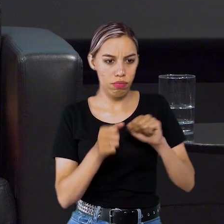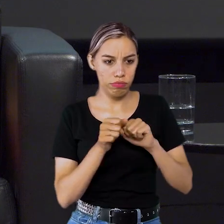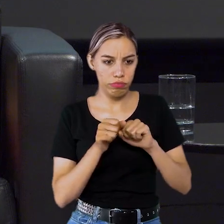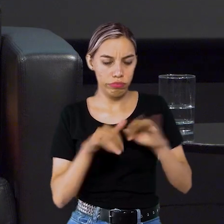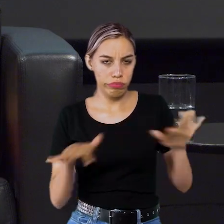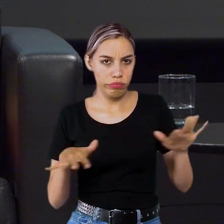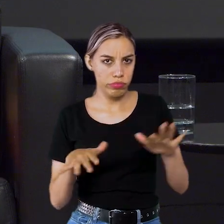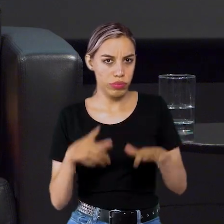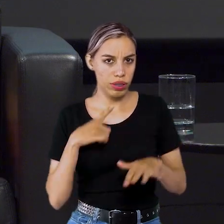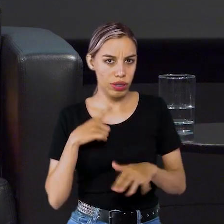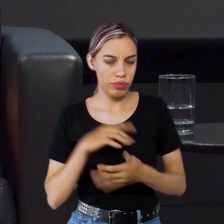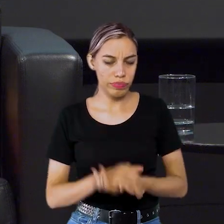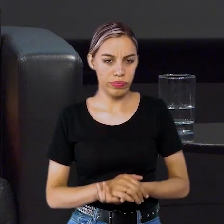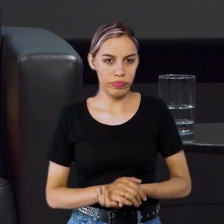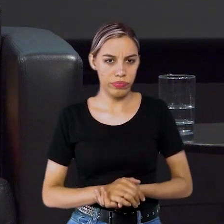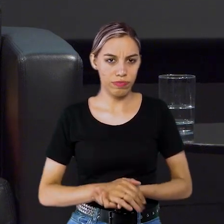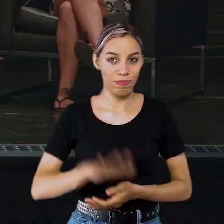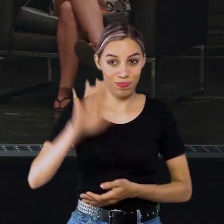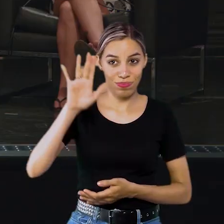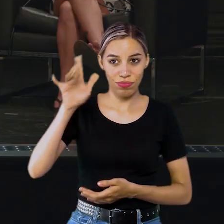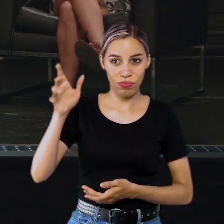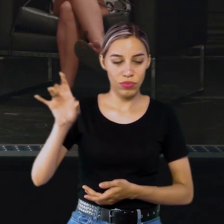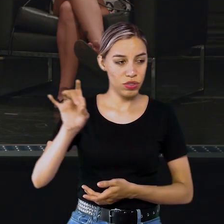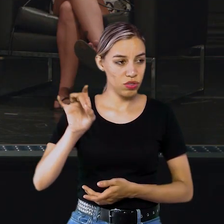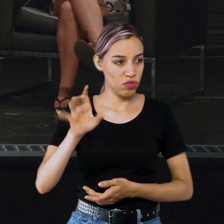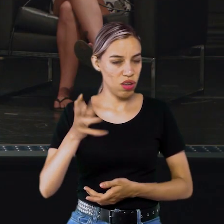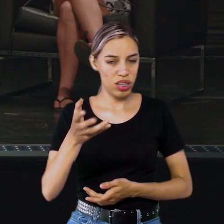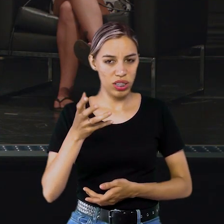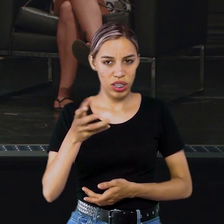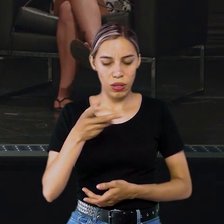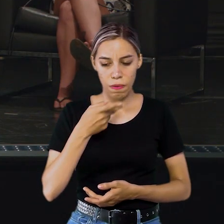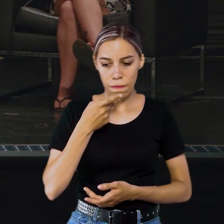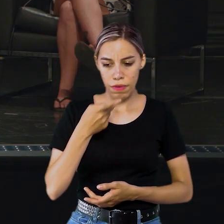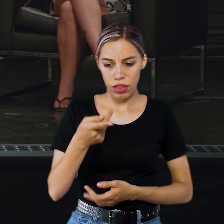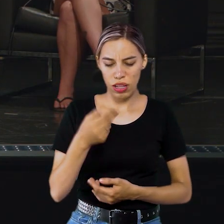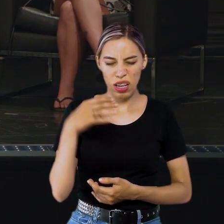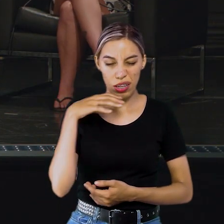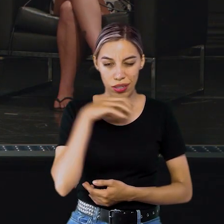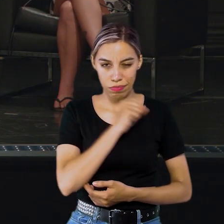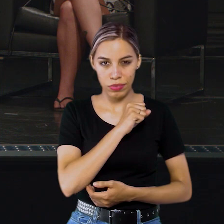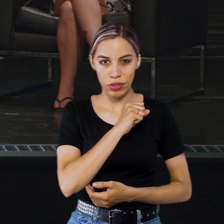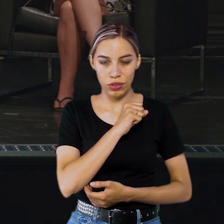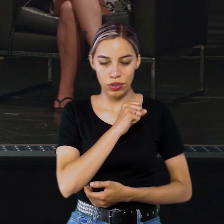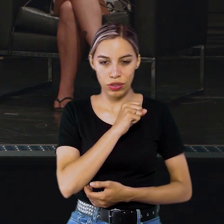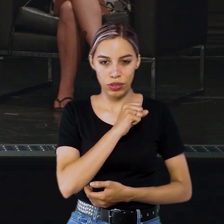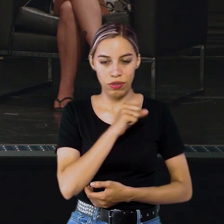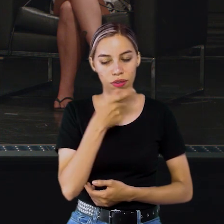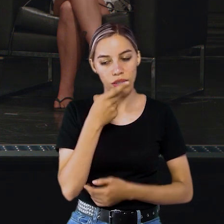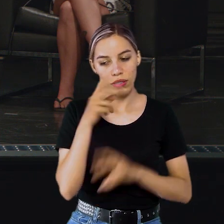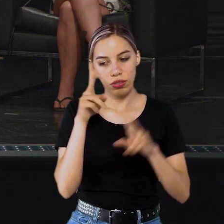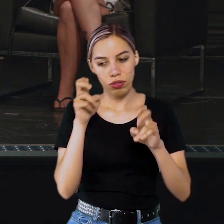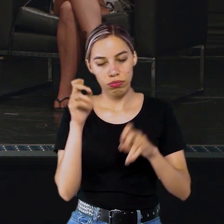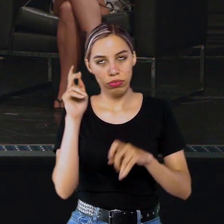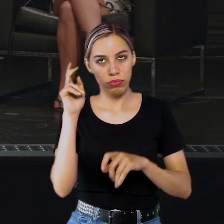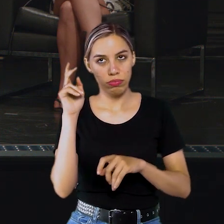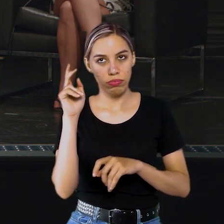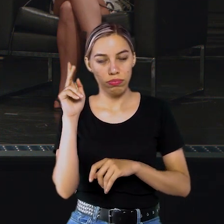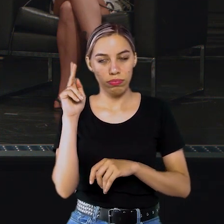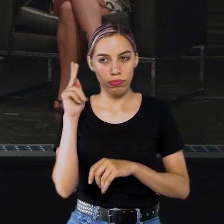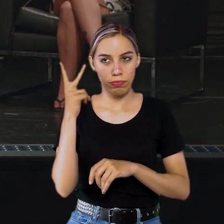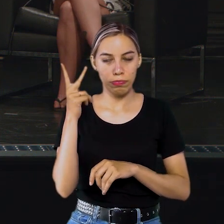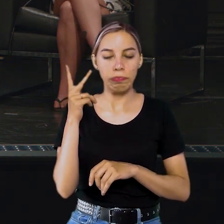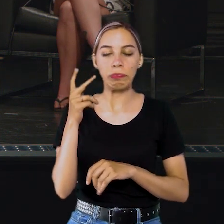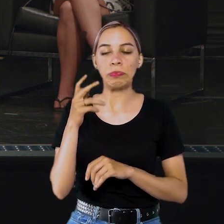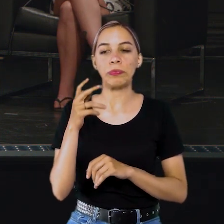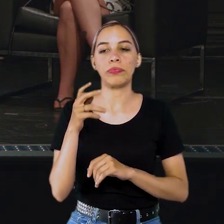aqui hoje? Eu só queria comentar um negócio rapidinho antes, Sim, que eu lembrei aqui, falando nessa coisa de narrativas, né,